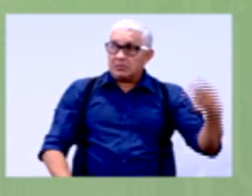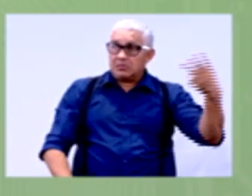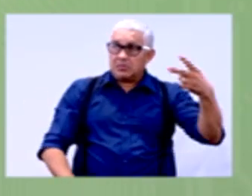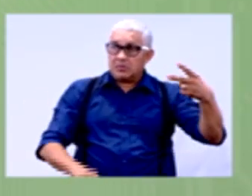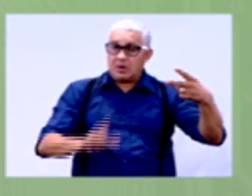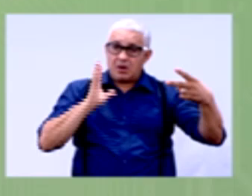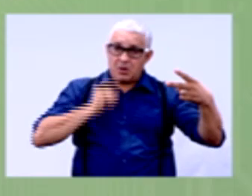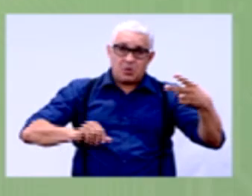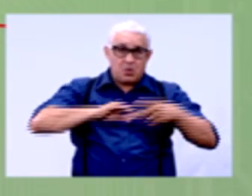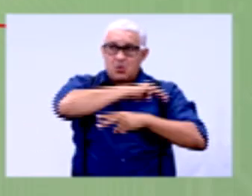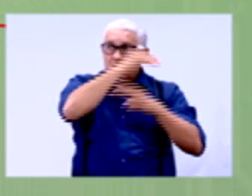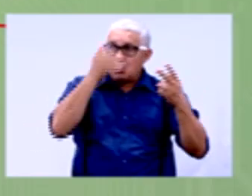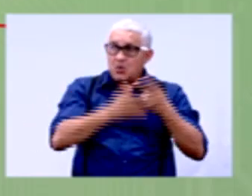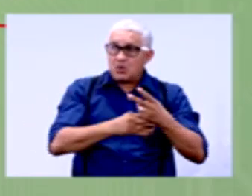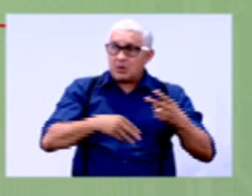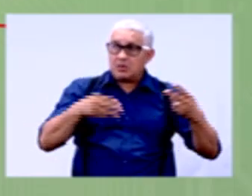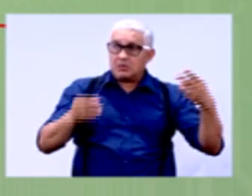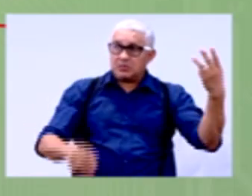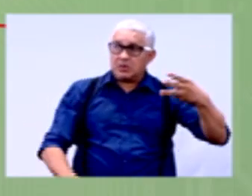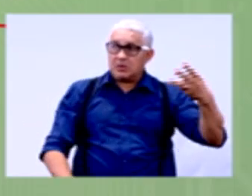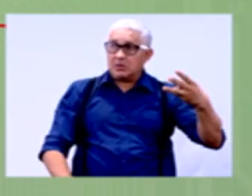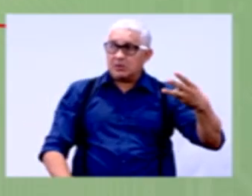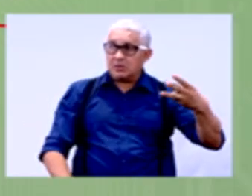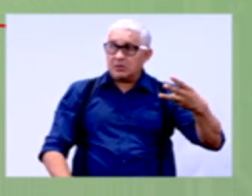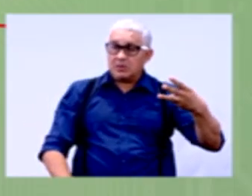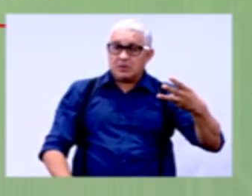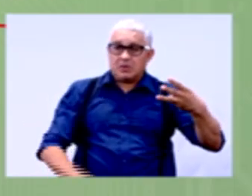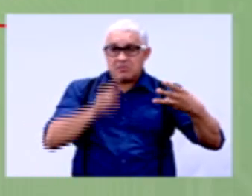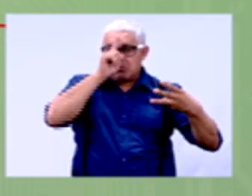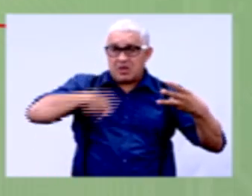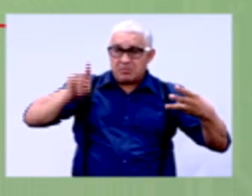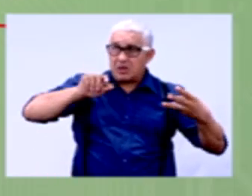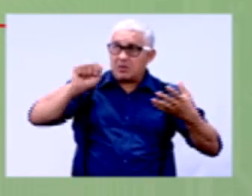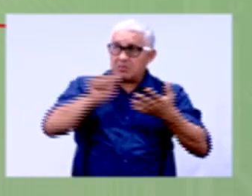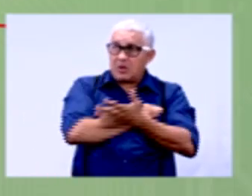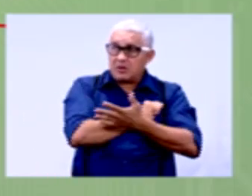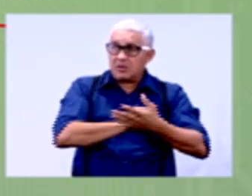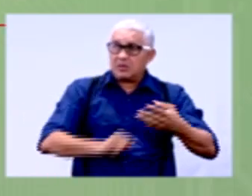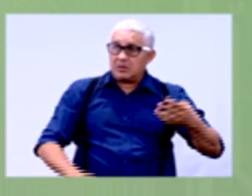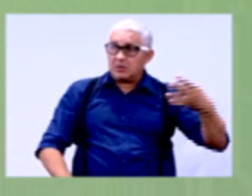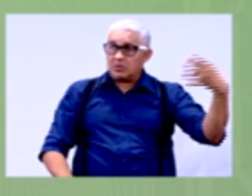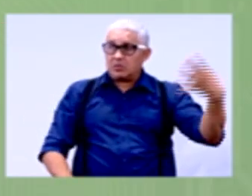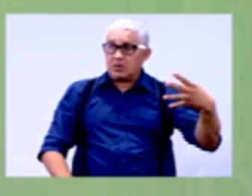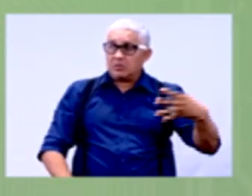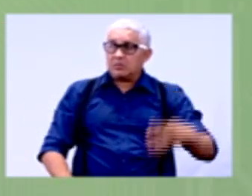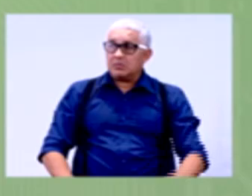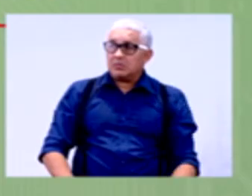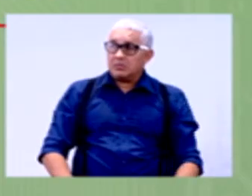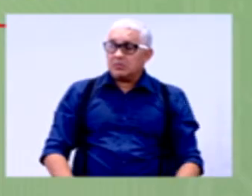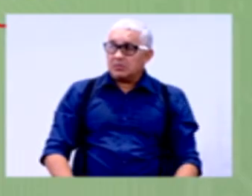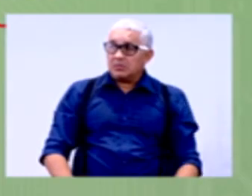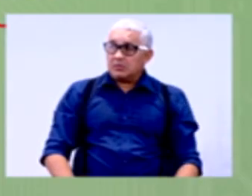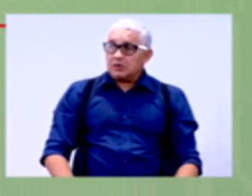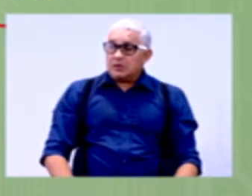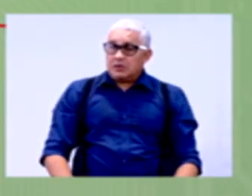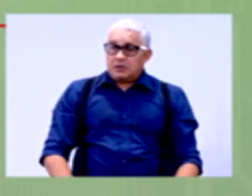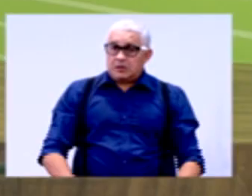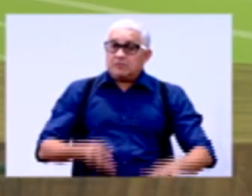e o access value, que acessa o valor da chave pelo nome. Professor, deixa eu só fazer